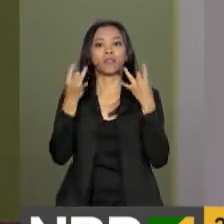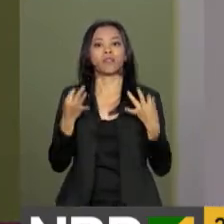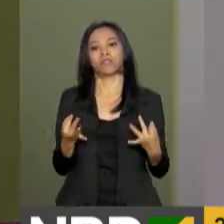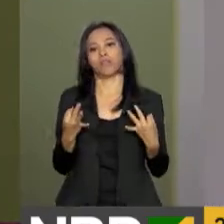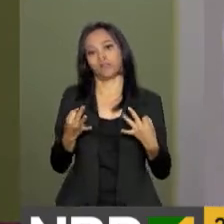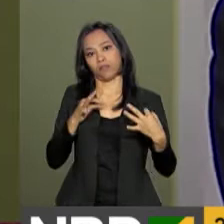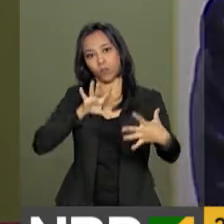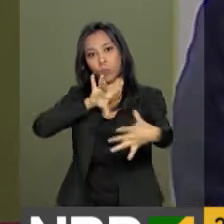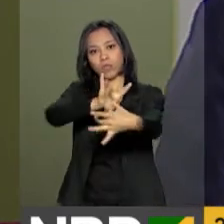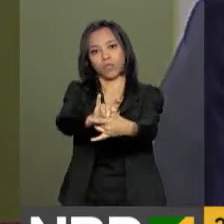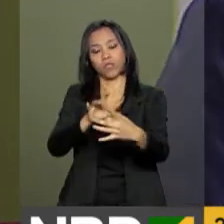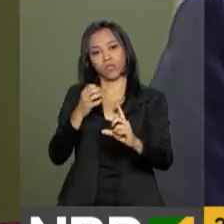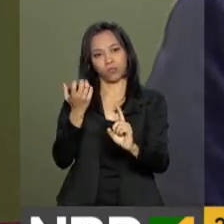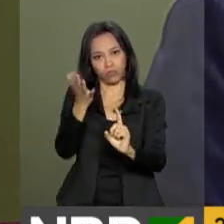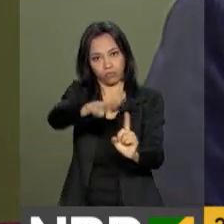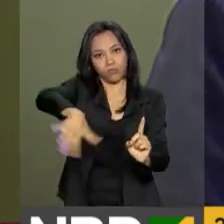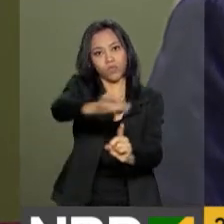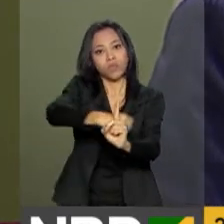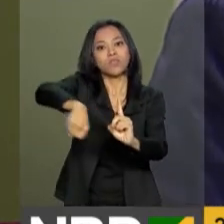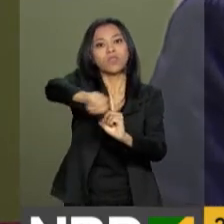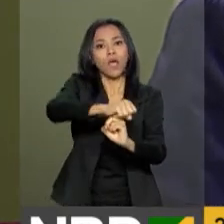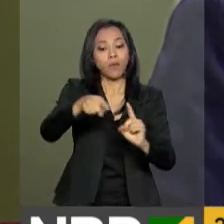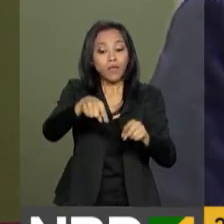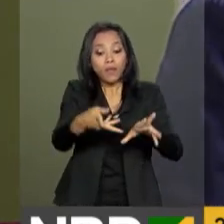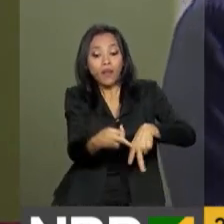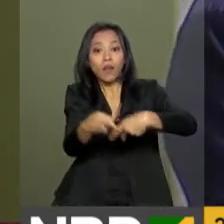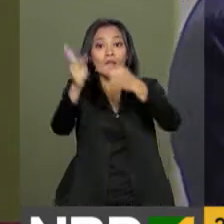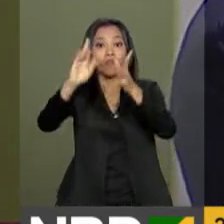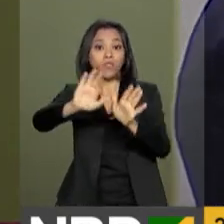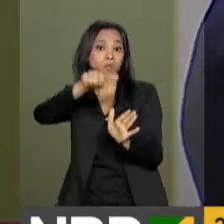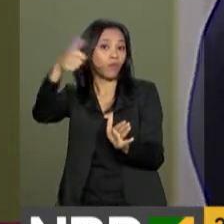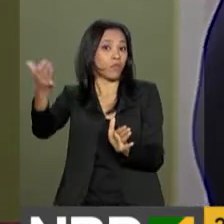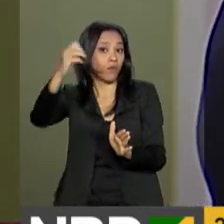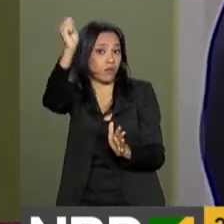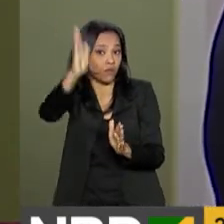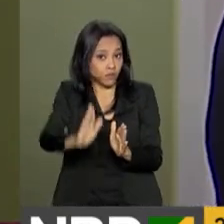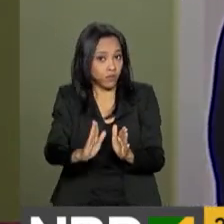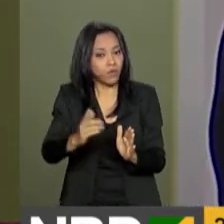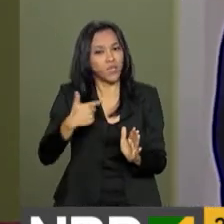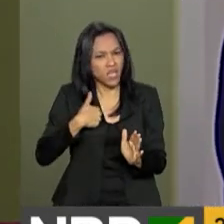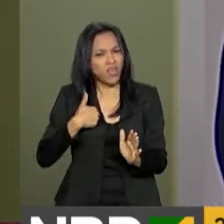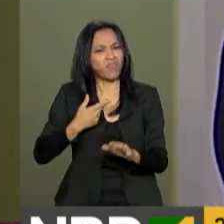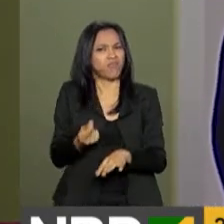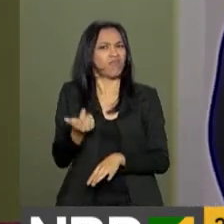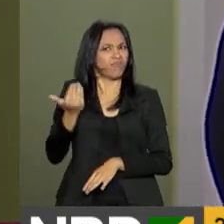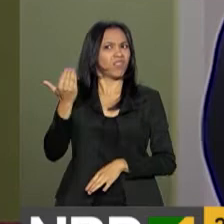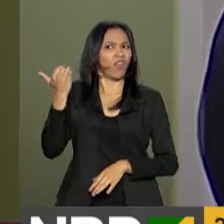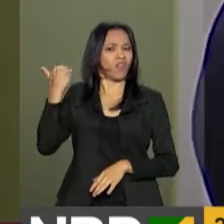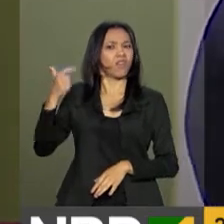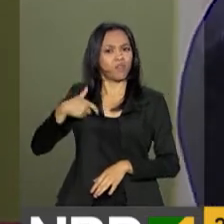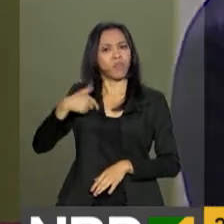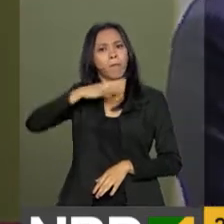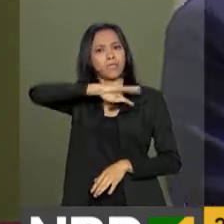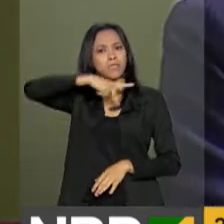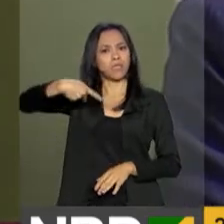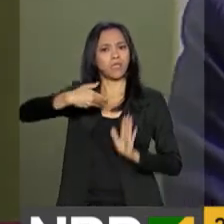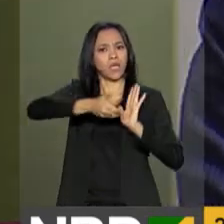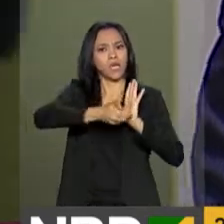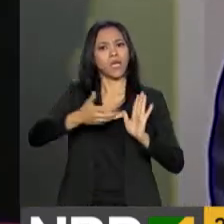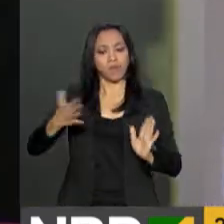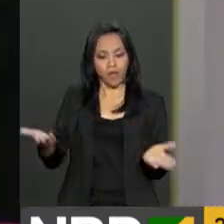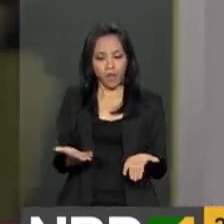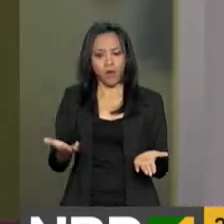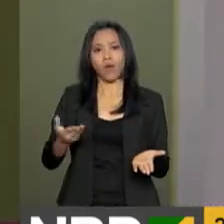transmitir esta realidade para o exterior e eu que desde há algum tempo desde a presidência da câmara desde a vice presidência e agora